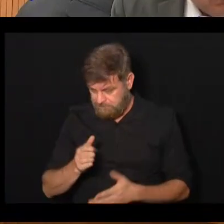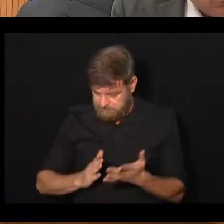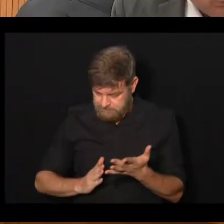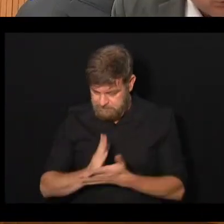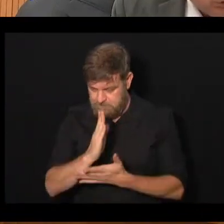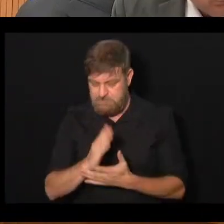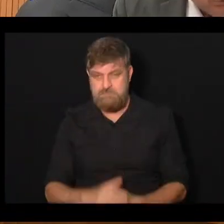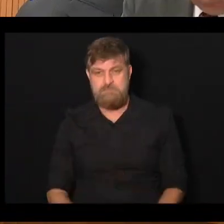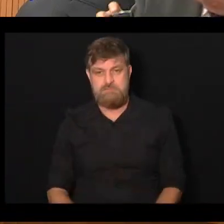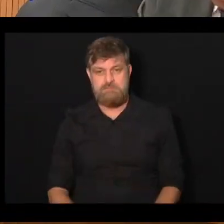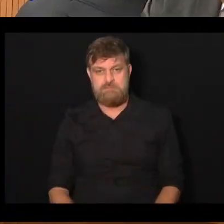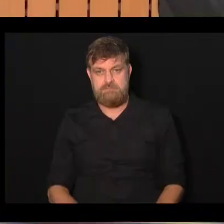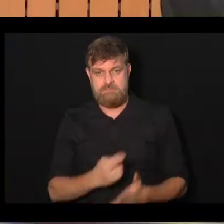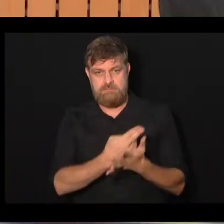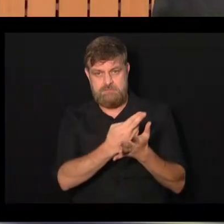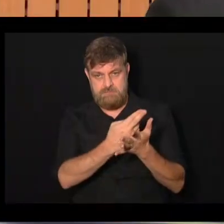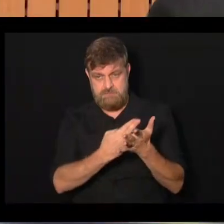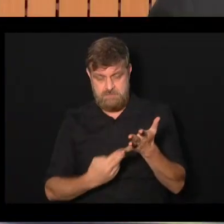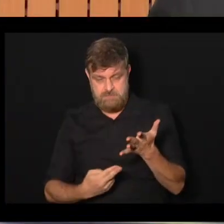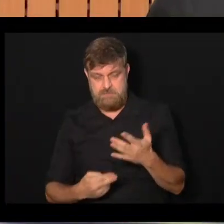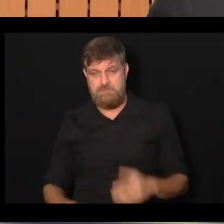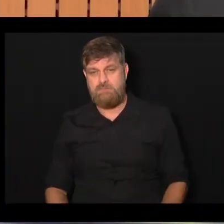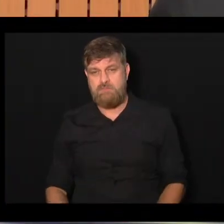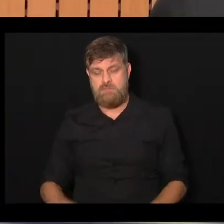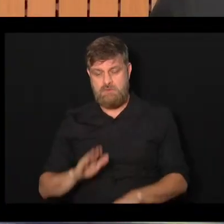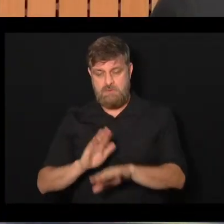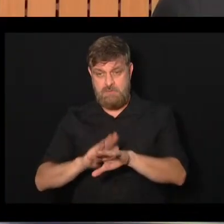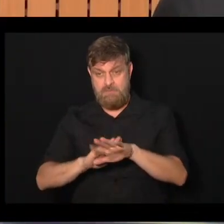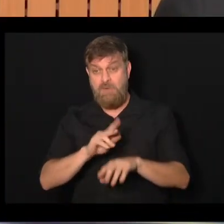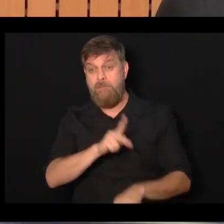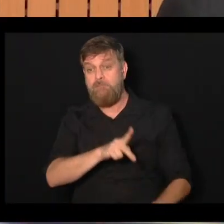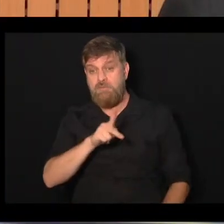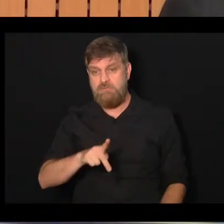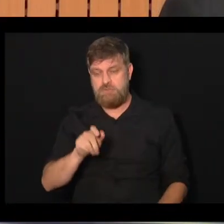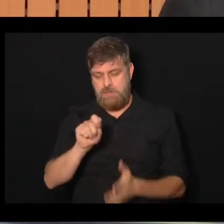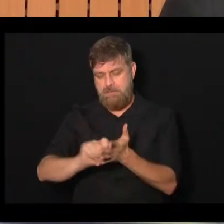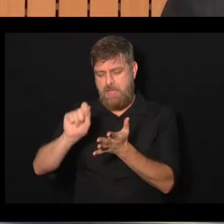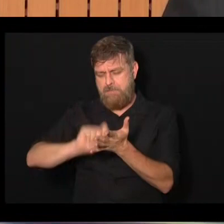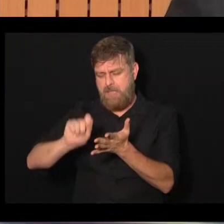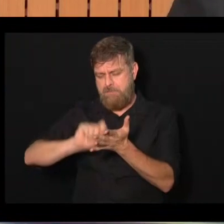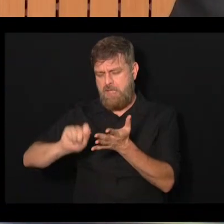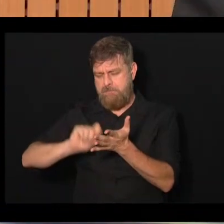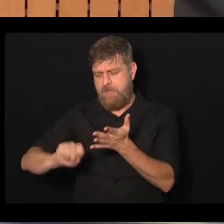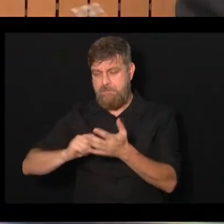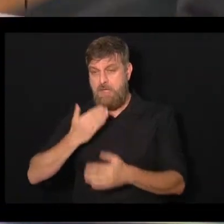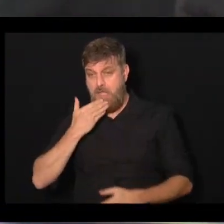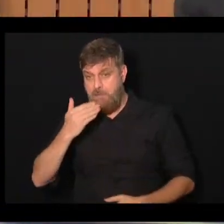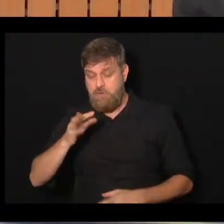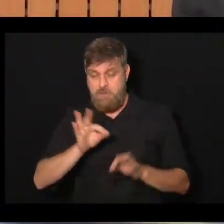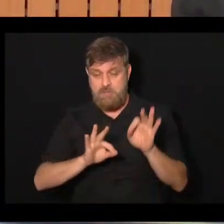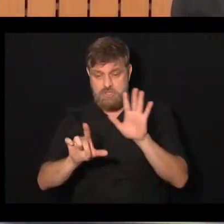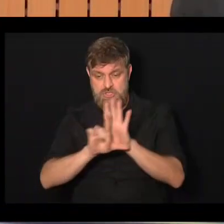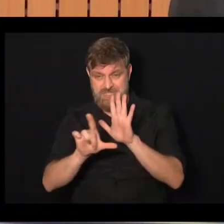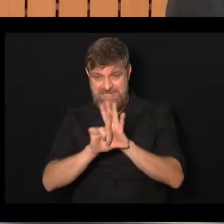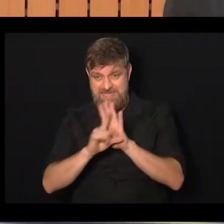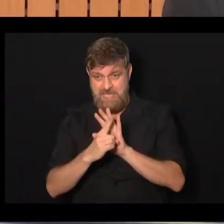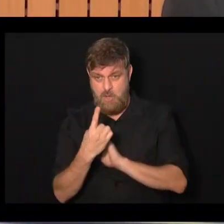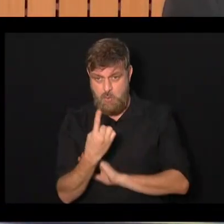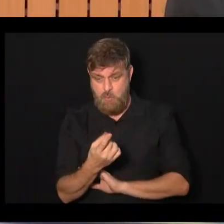estão. Aprovado. Requerimento 2170 do senhor professor Alberto, requerendo tramitação em regime de urgência do projeto de